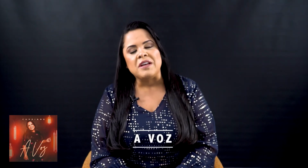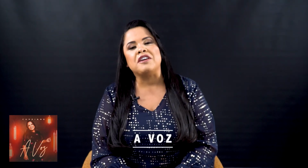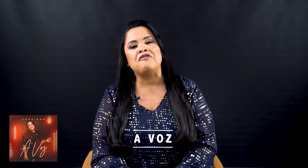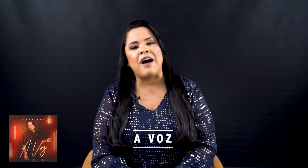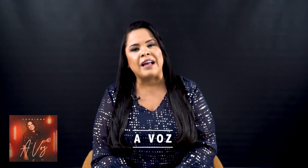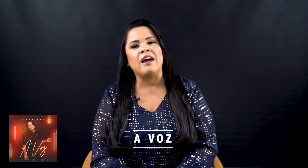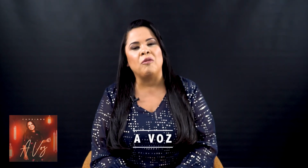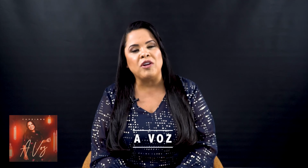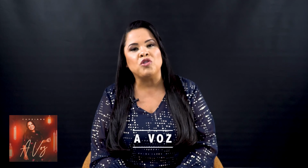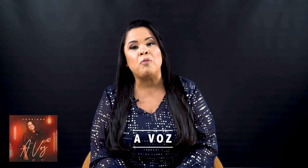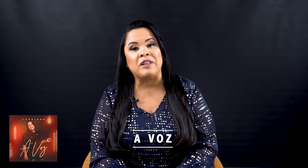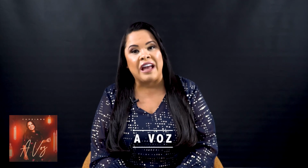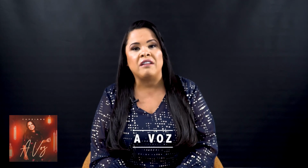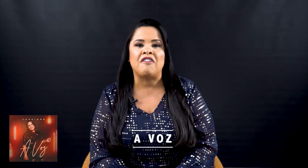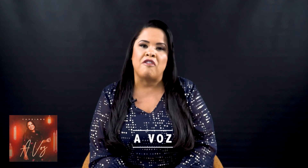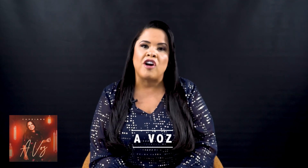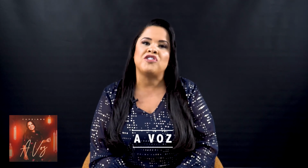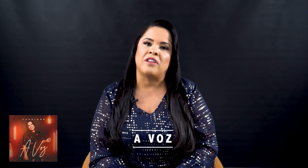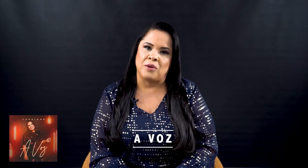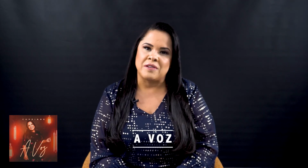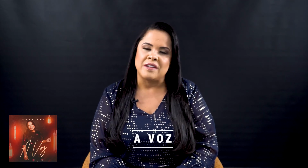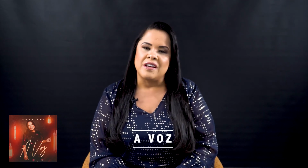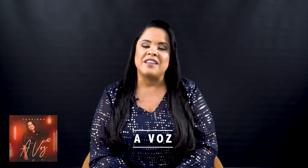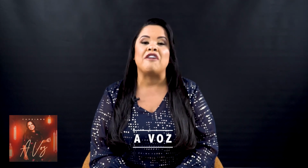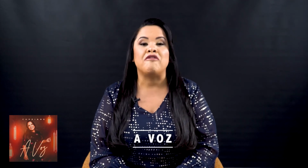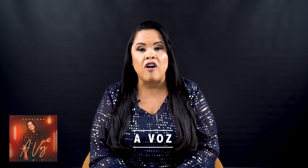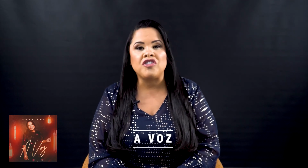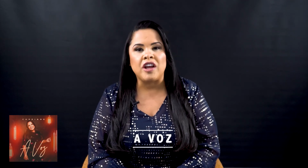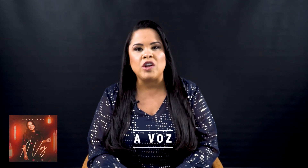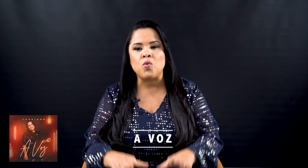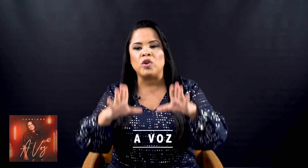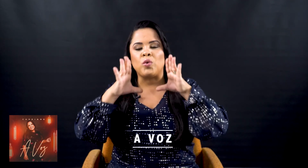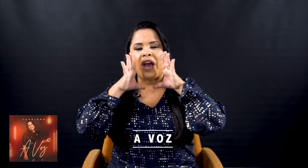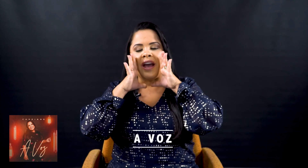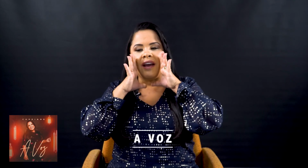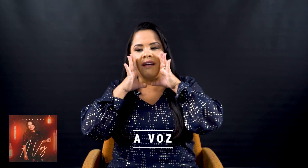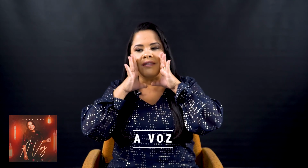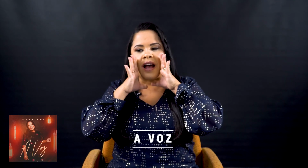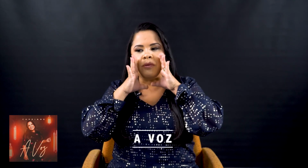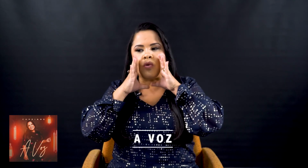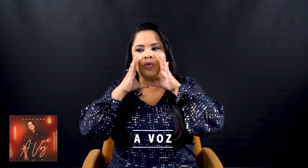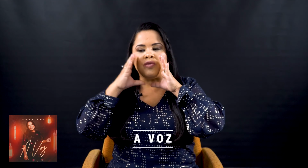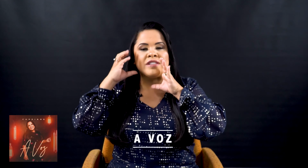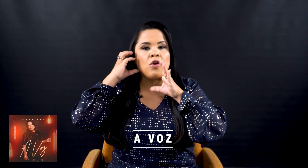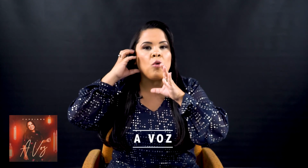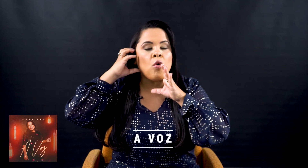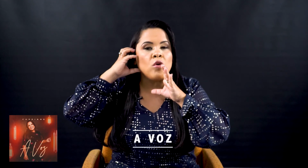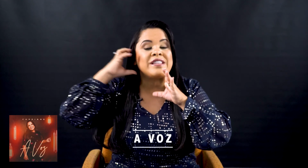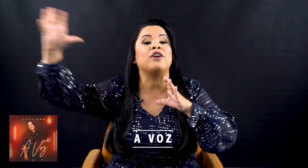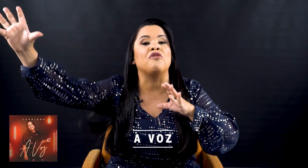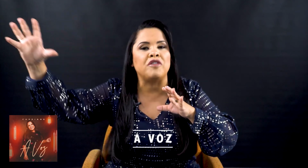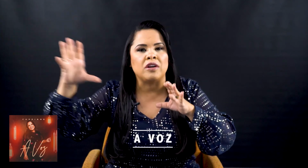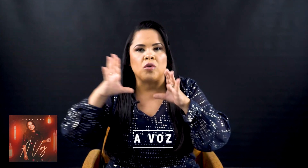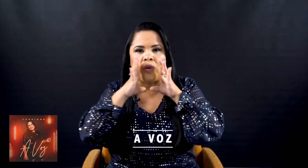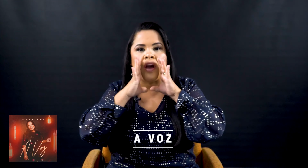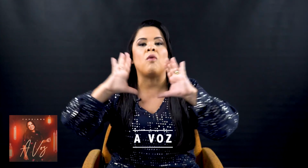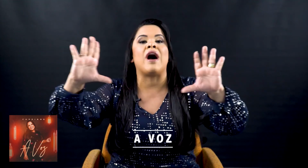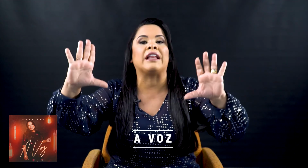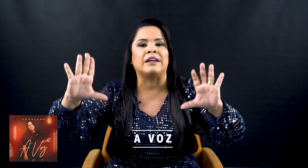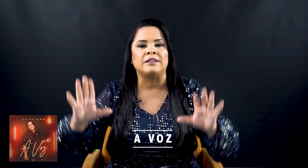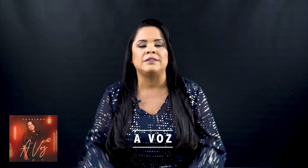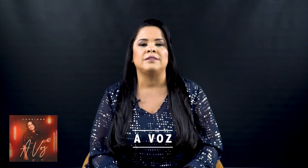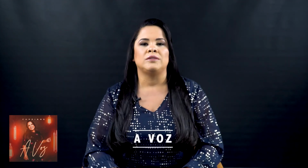poderosa, que fala realmente do poder da voz de Deus. Que a voz dele, quando é, sabe, quando você consegue ouvir, quando